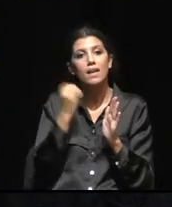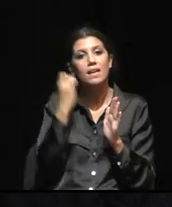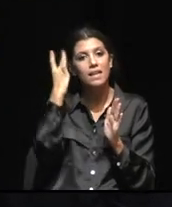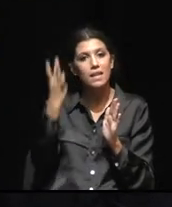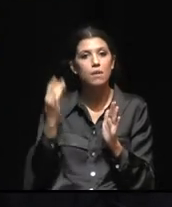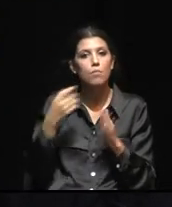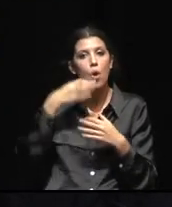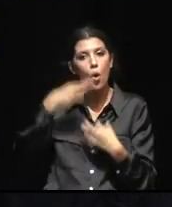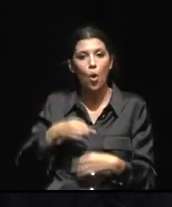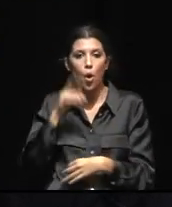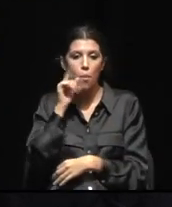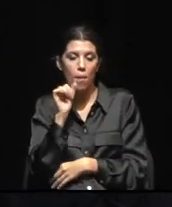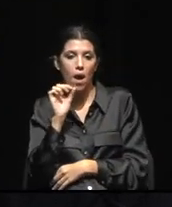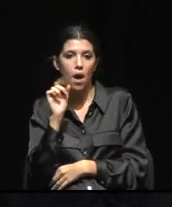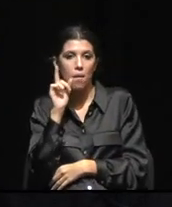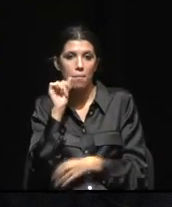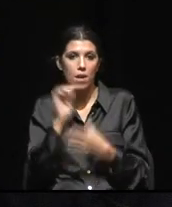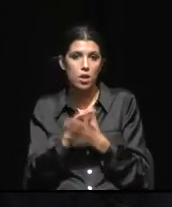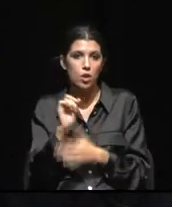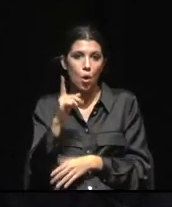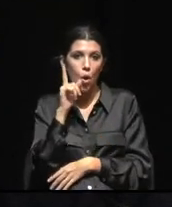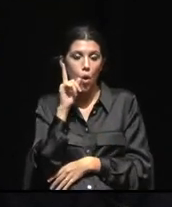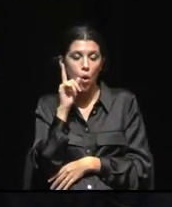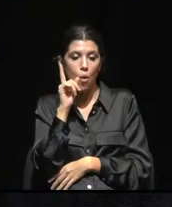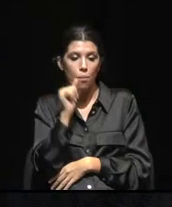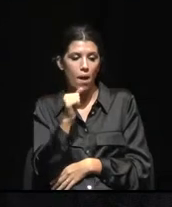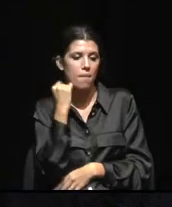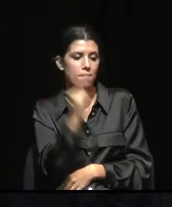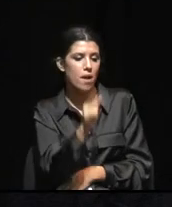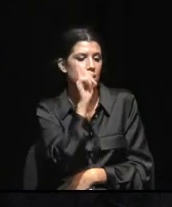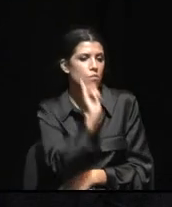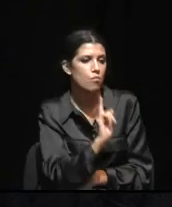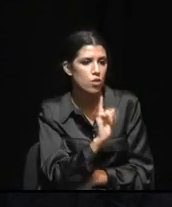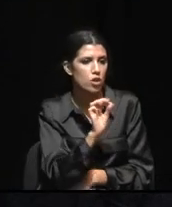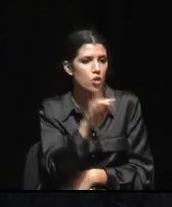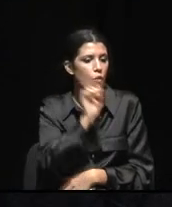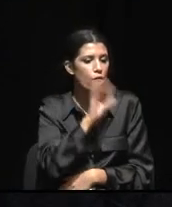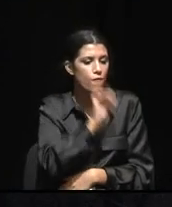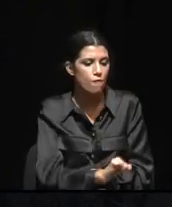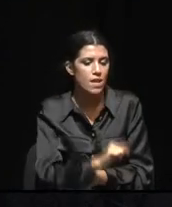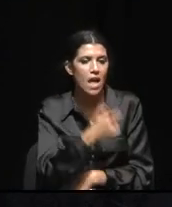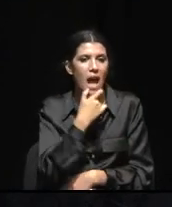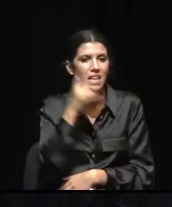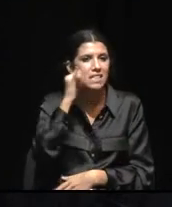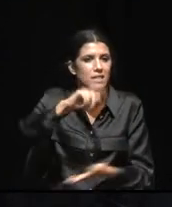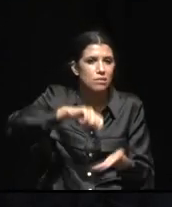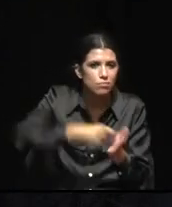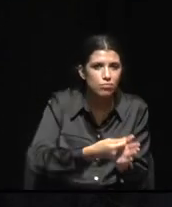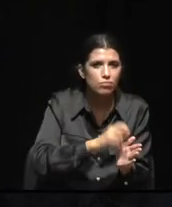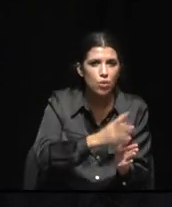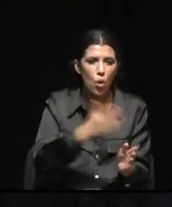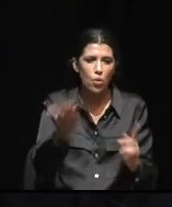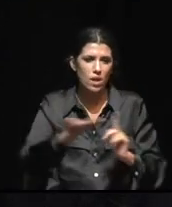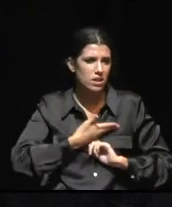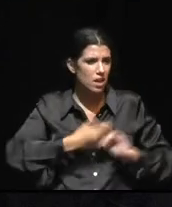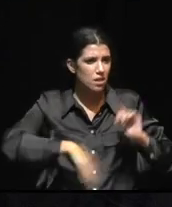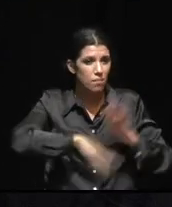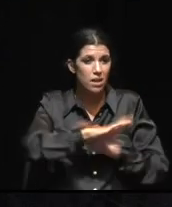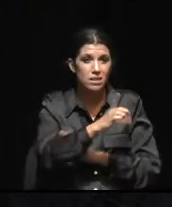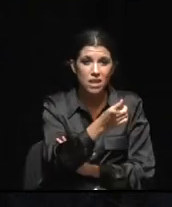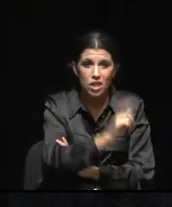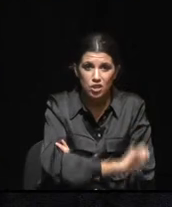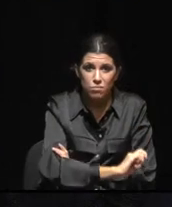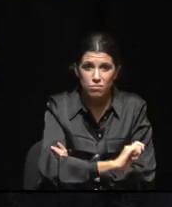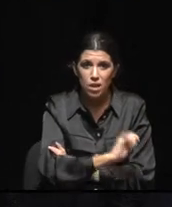permitindo que o marido ou pai matasse a mulher adúltera ou as filhas menores de 21 anos se corrompidas com castigo máximo de 6